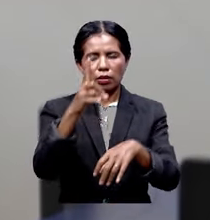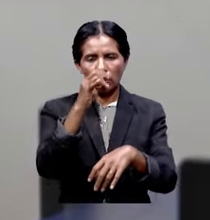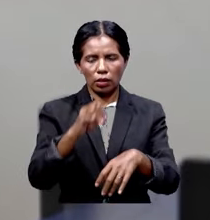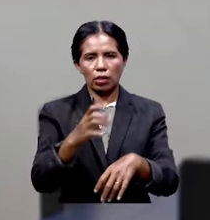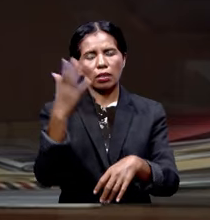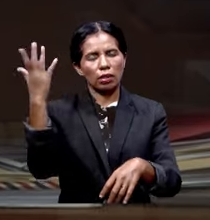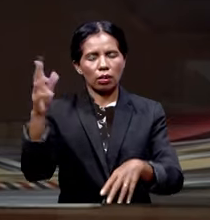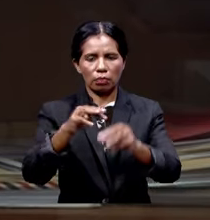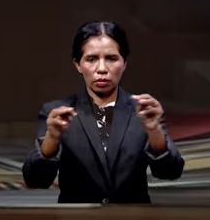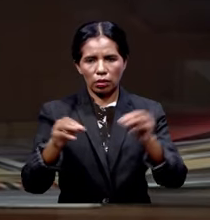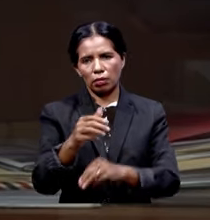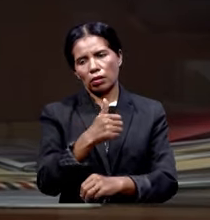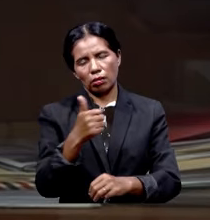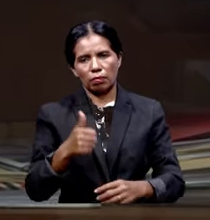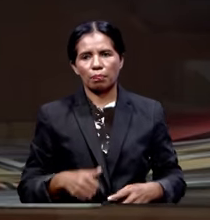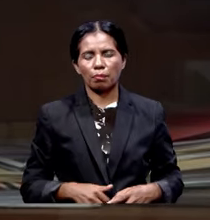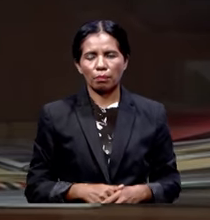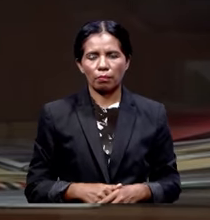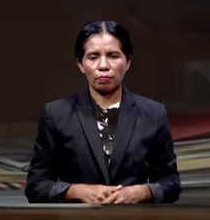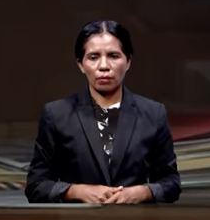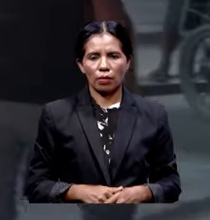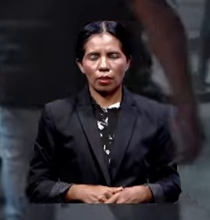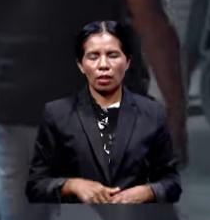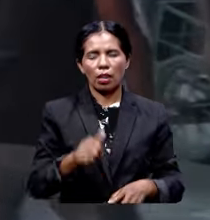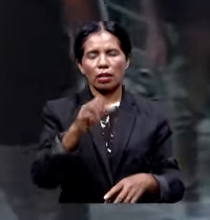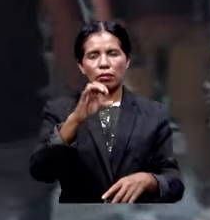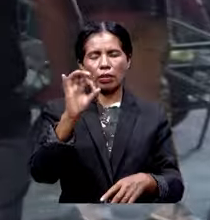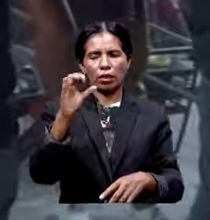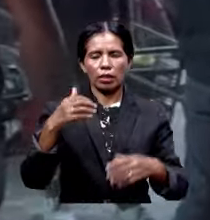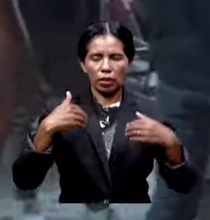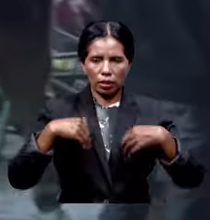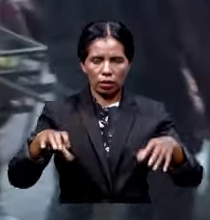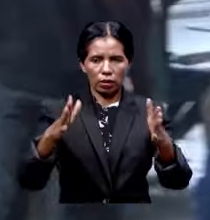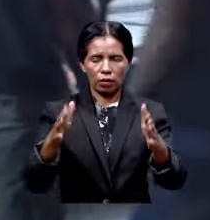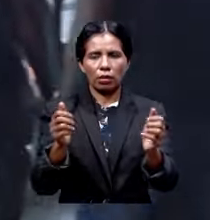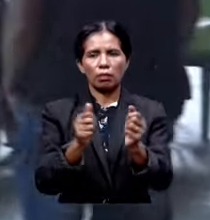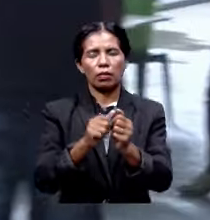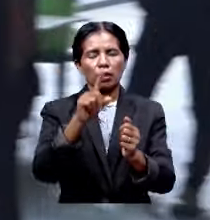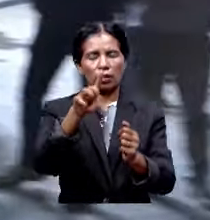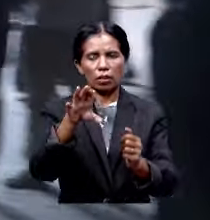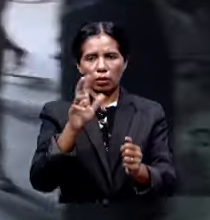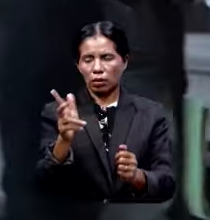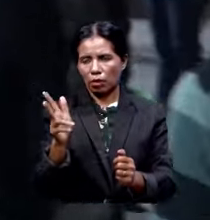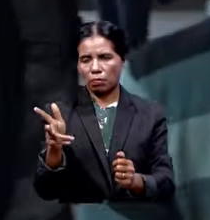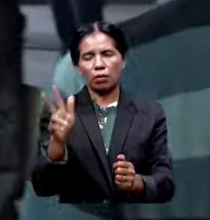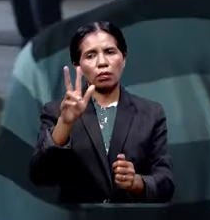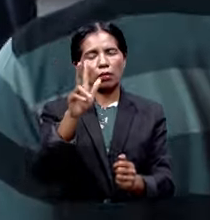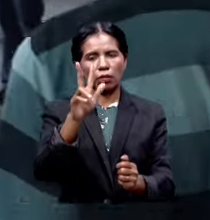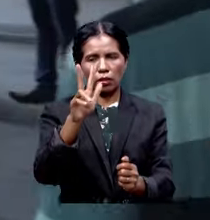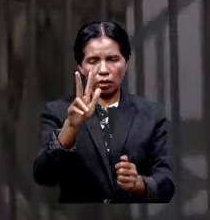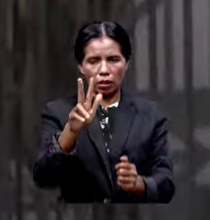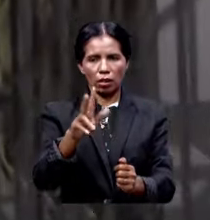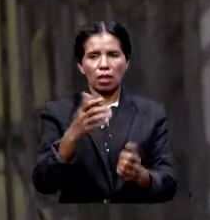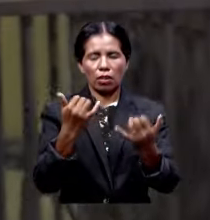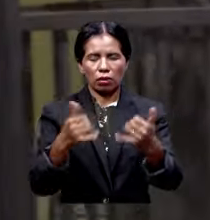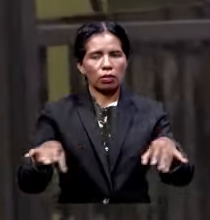mos município Siraceluc. Além de nemos, a IFAES e o funcionário Hamutu Katusida Ruanulu Recintolo, mas beda da unê, o funcionário a